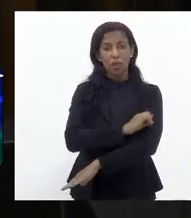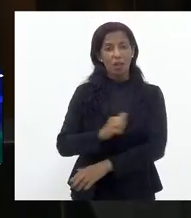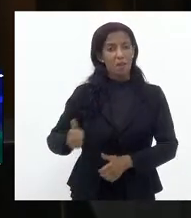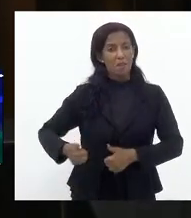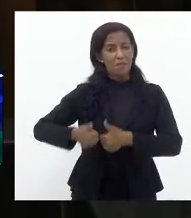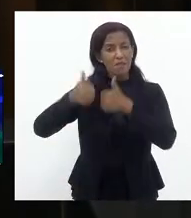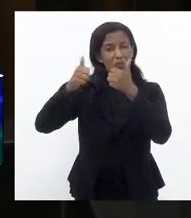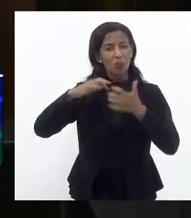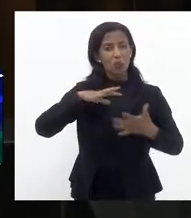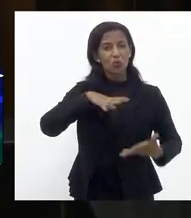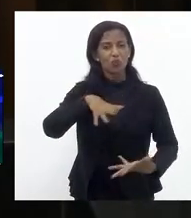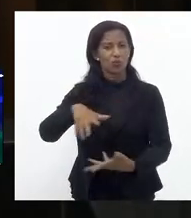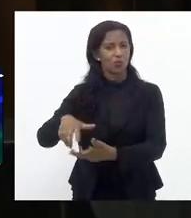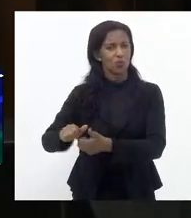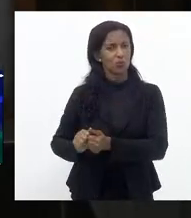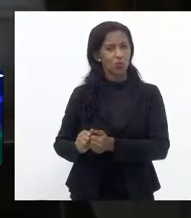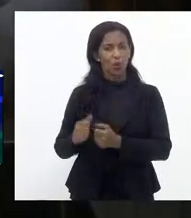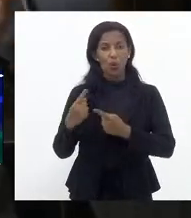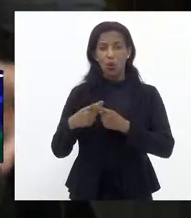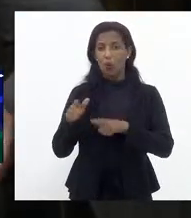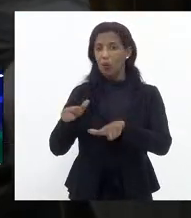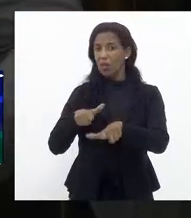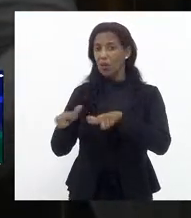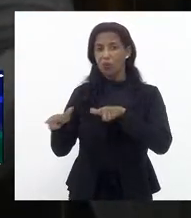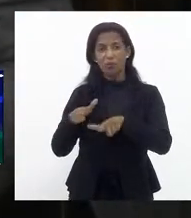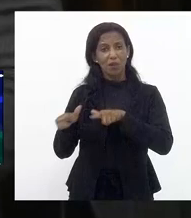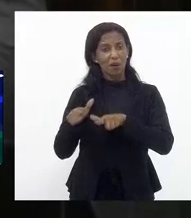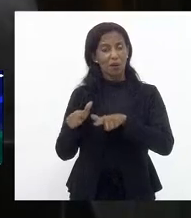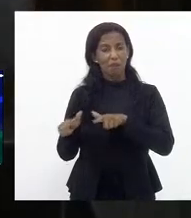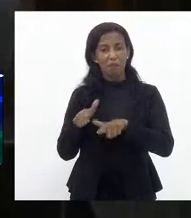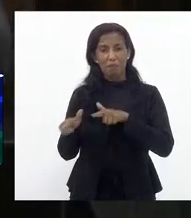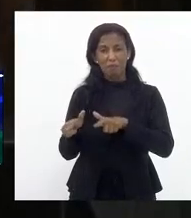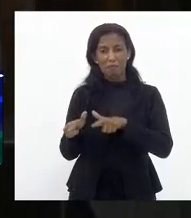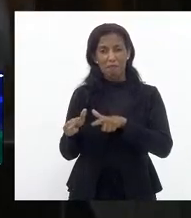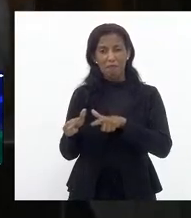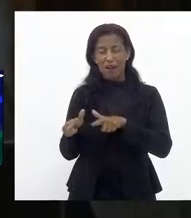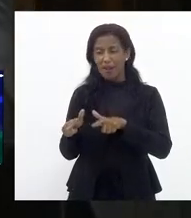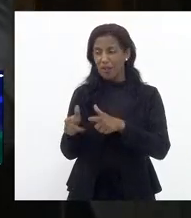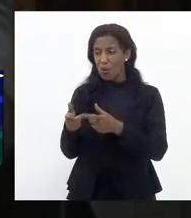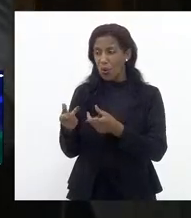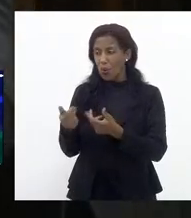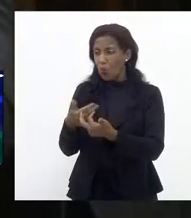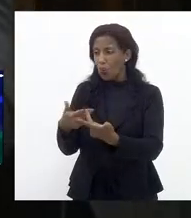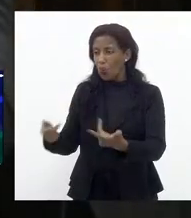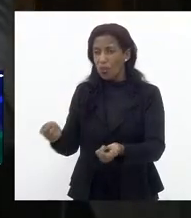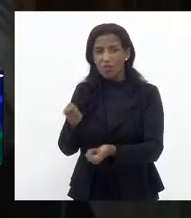mundo, porque não trabalham com meios escassos, trabalham com meios inexistentes.